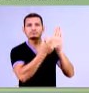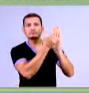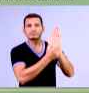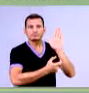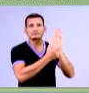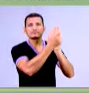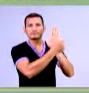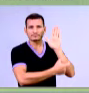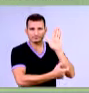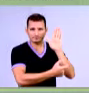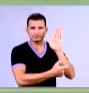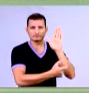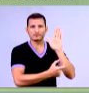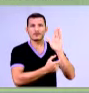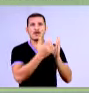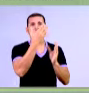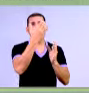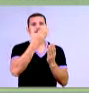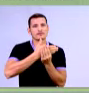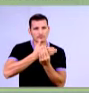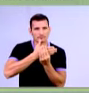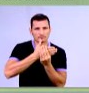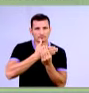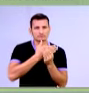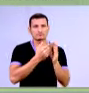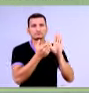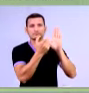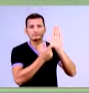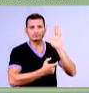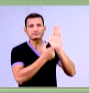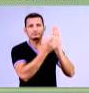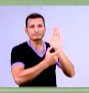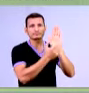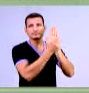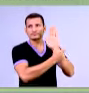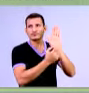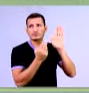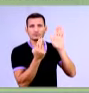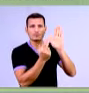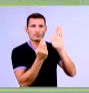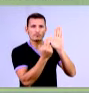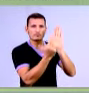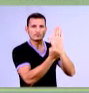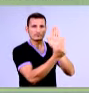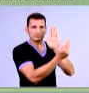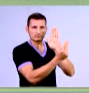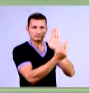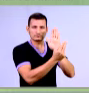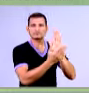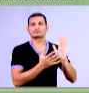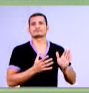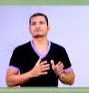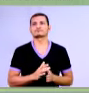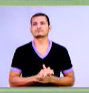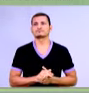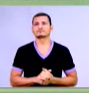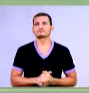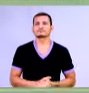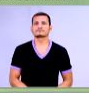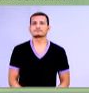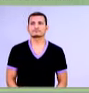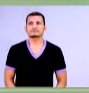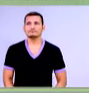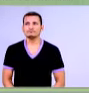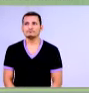de um determinado diretório, né? Com o nome dos arquivos e as informações relacionadas a